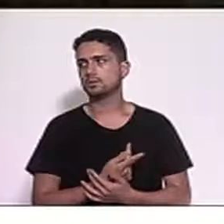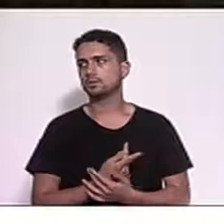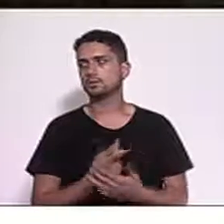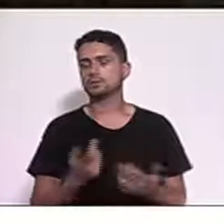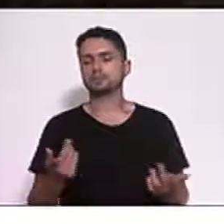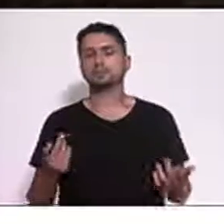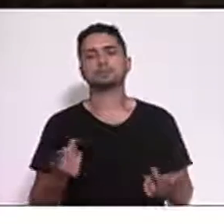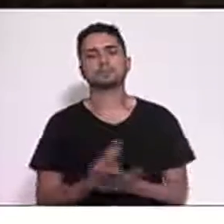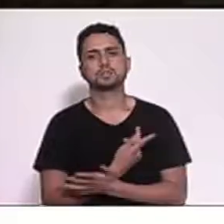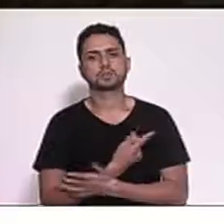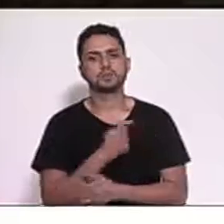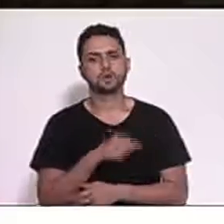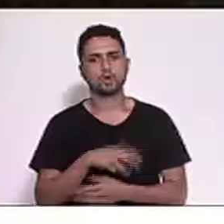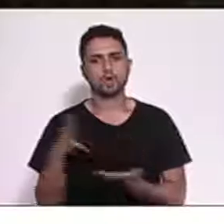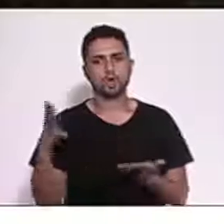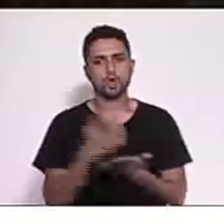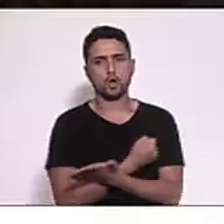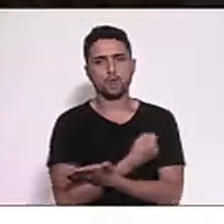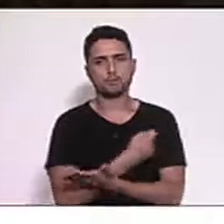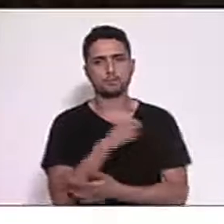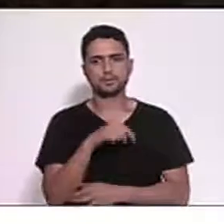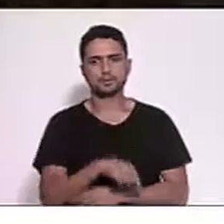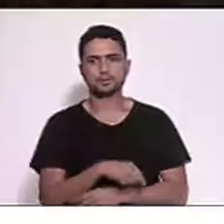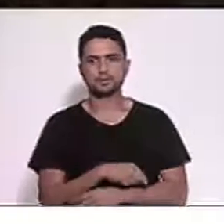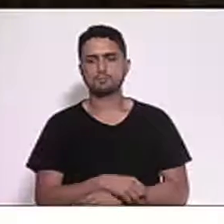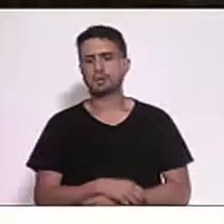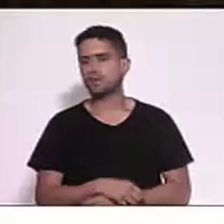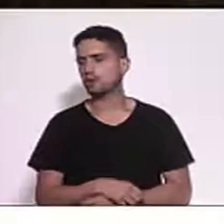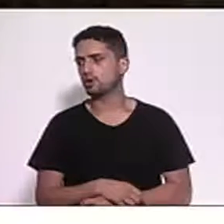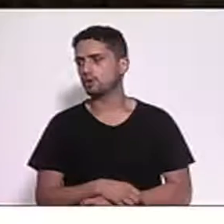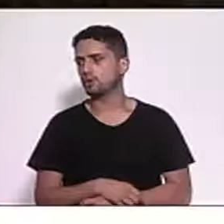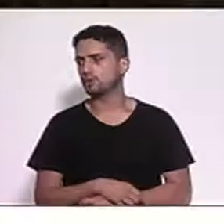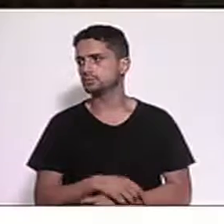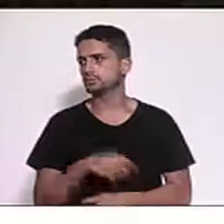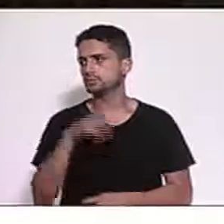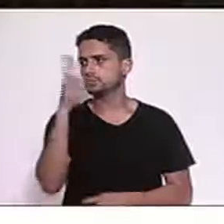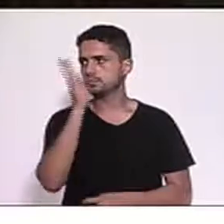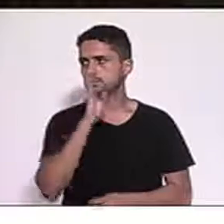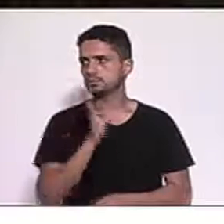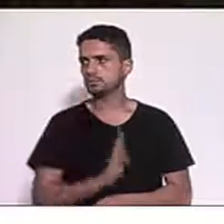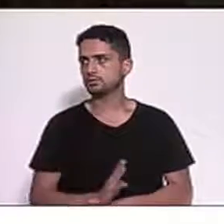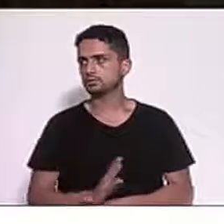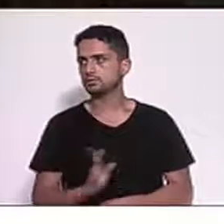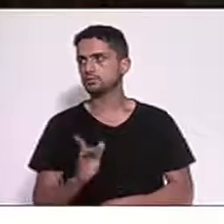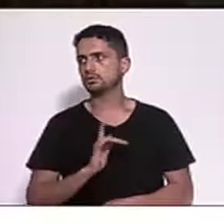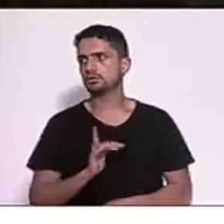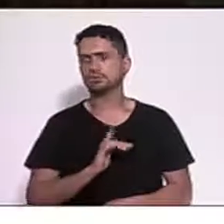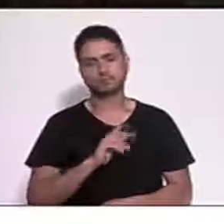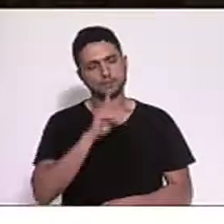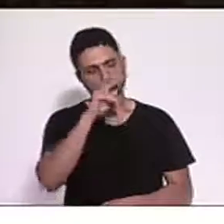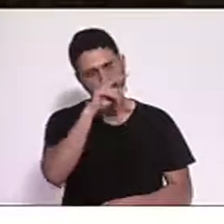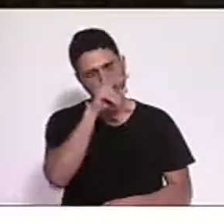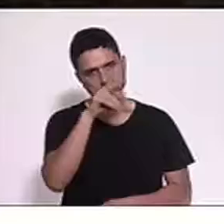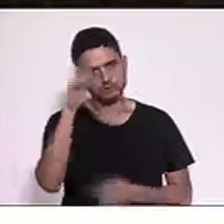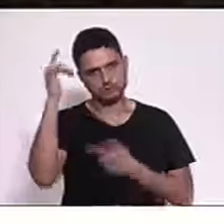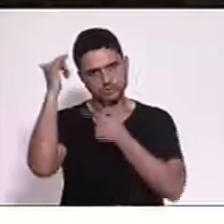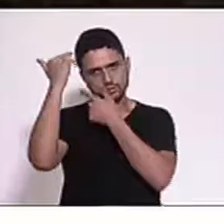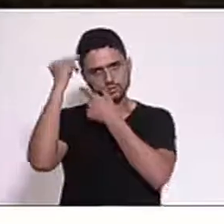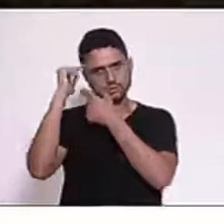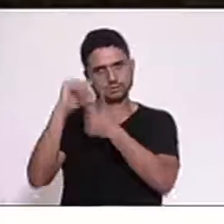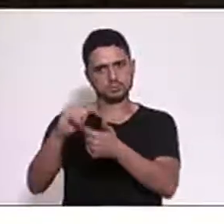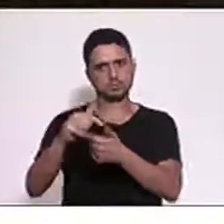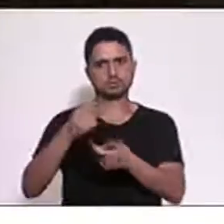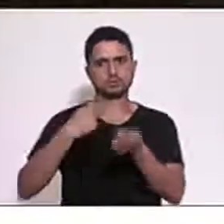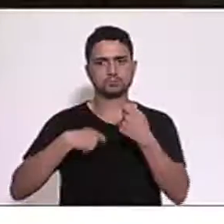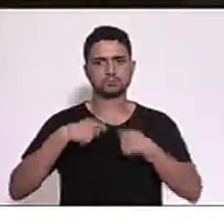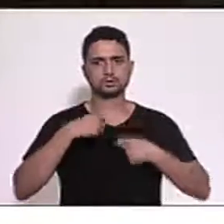no Brasil, assumindo forças conservadoras no comando da administração do